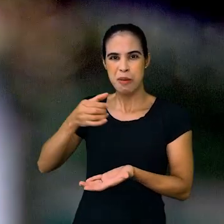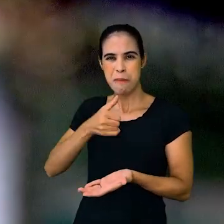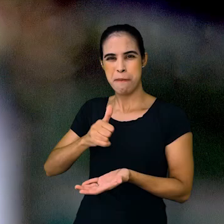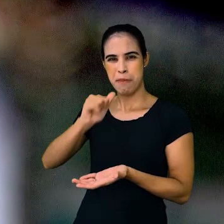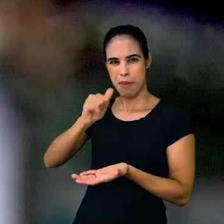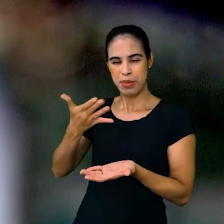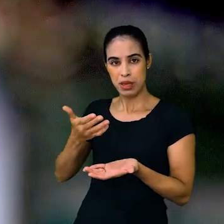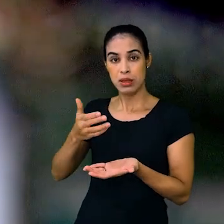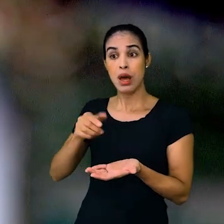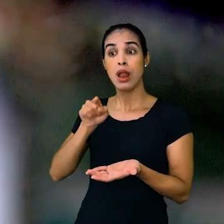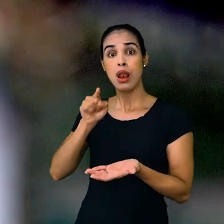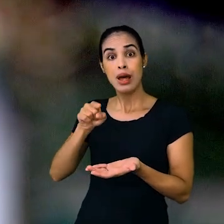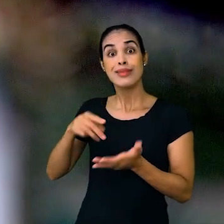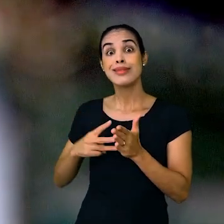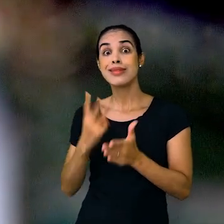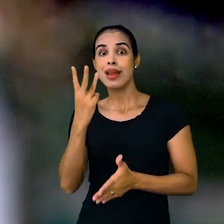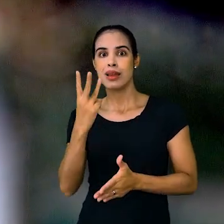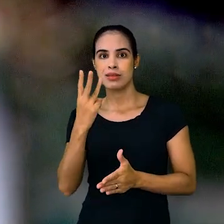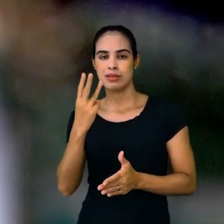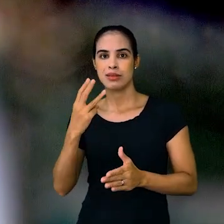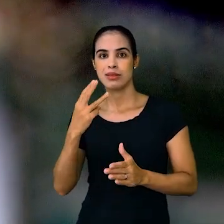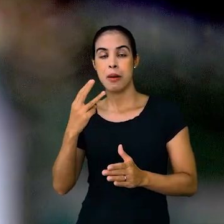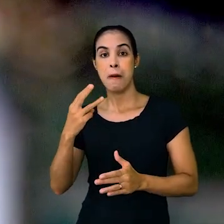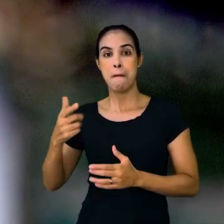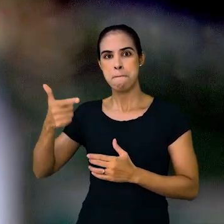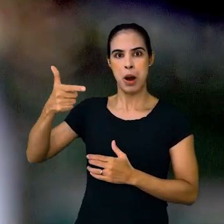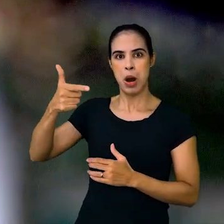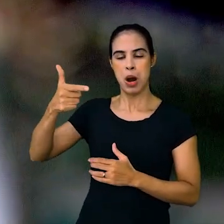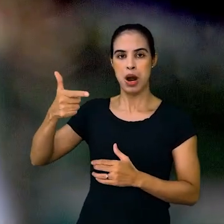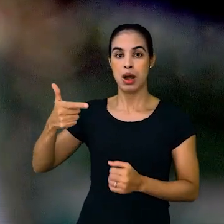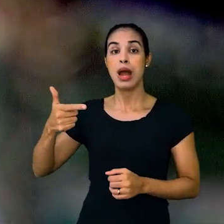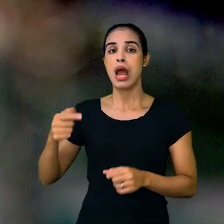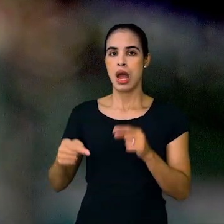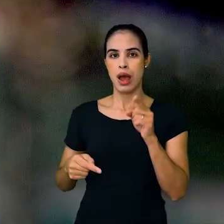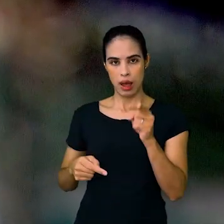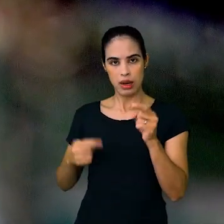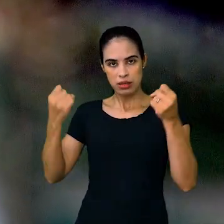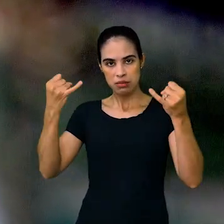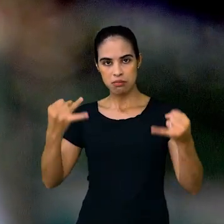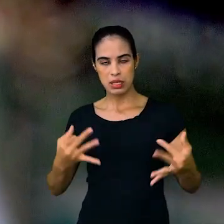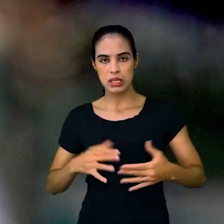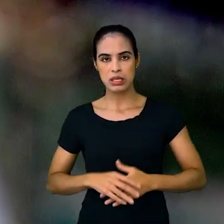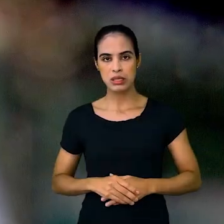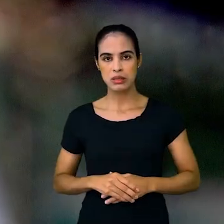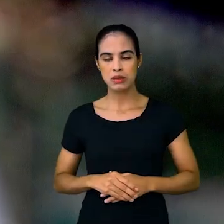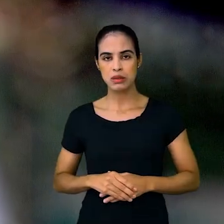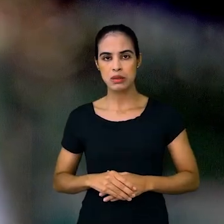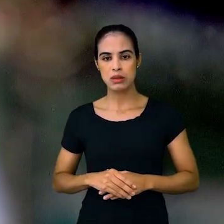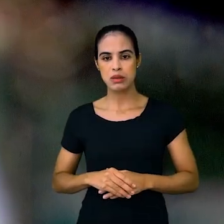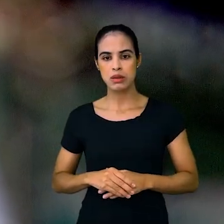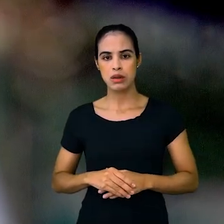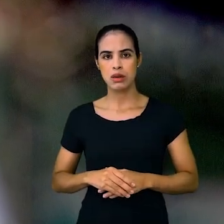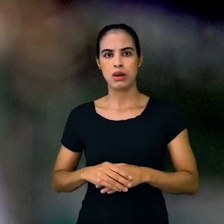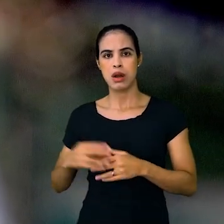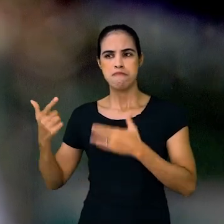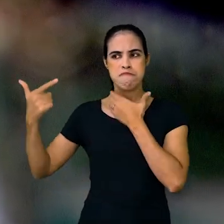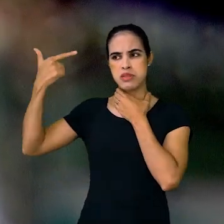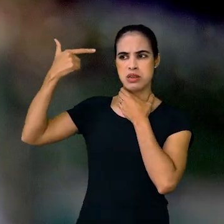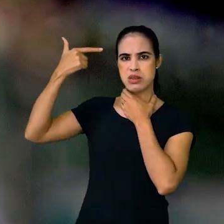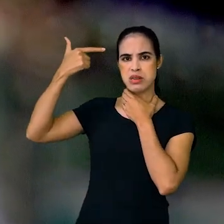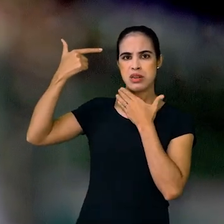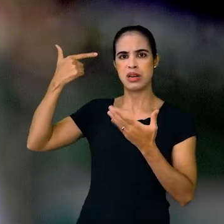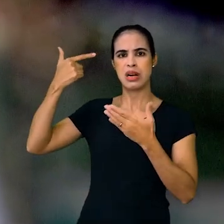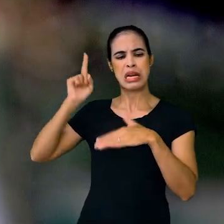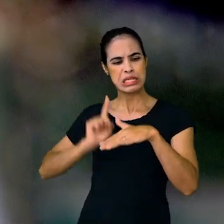armada. Foram violentos, à mão armada, as 2 vezes. Botaram arma, entraram,